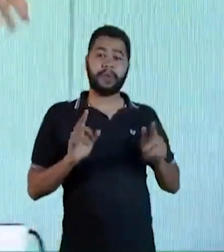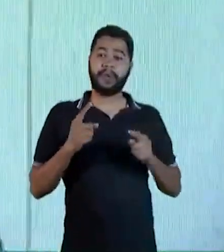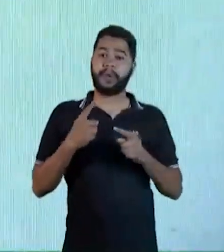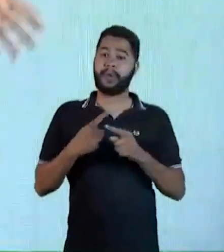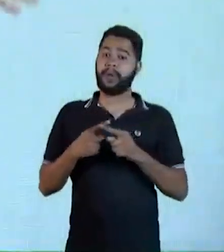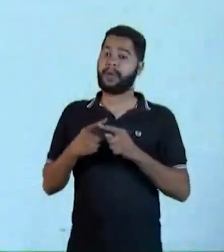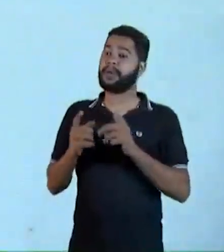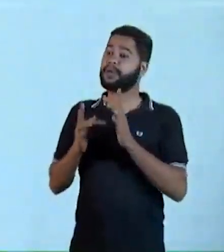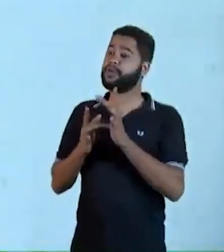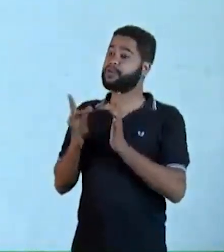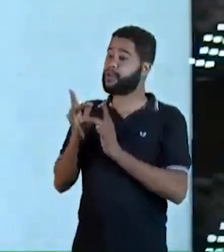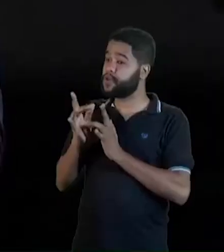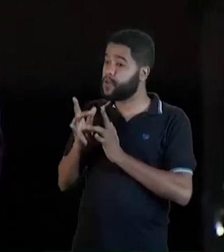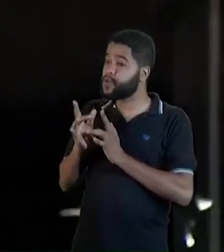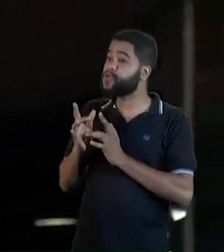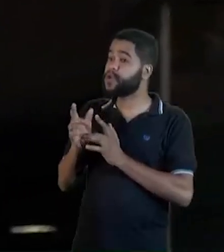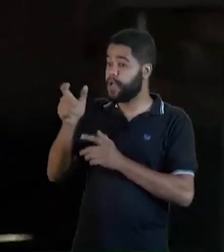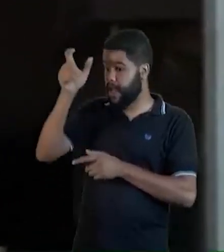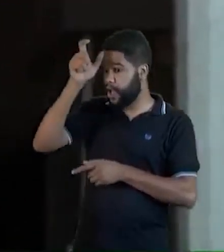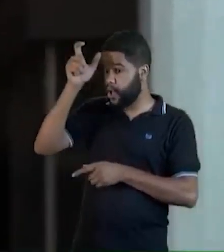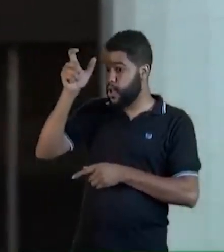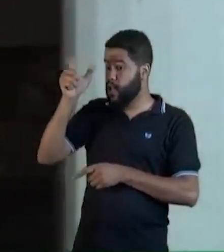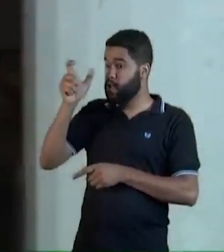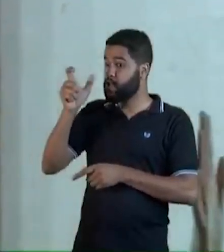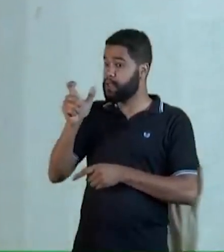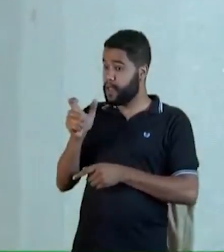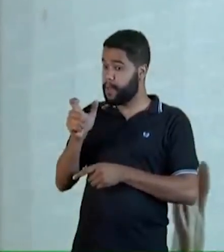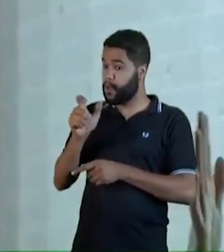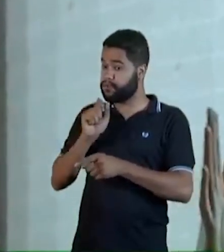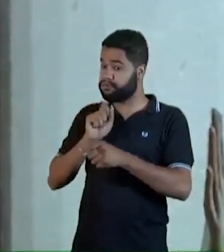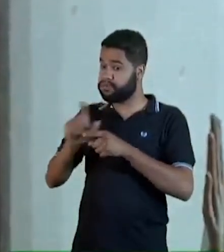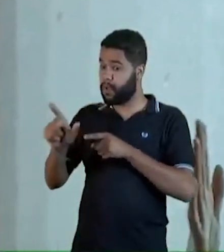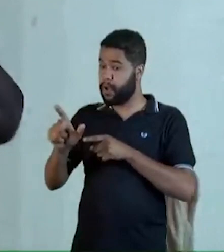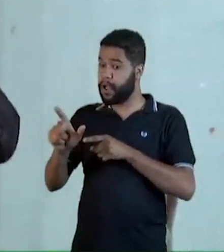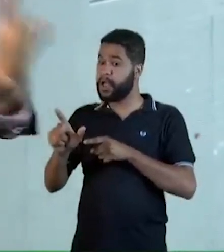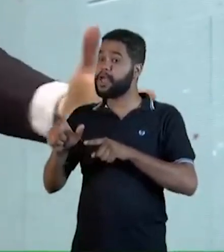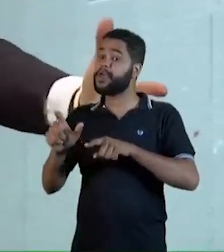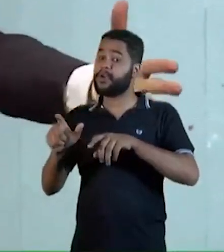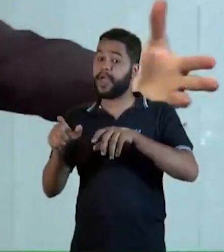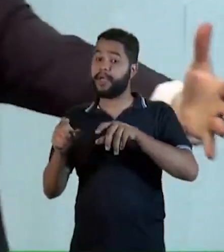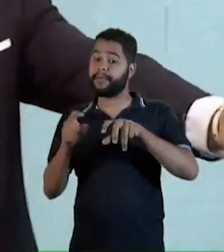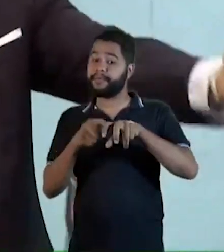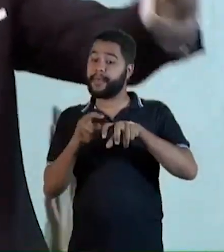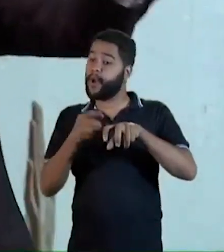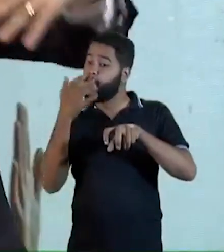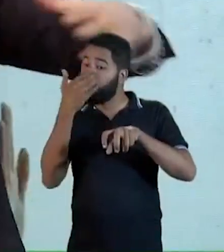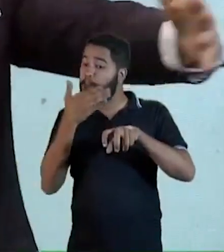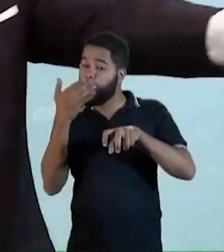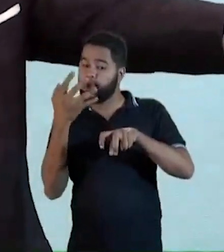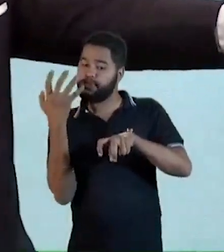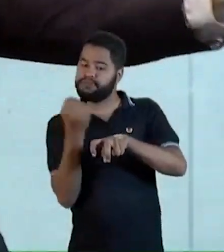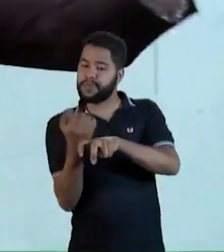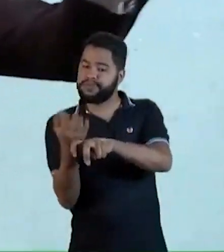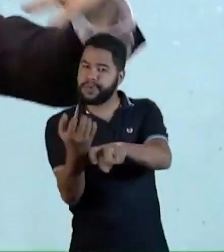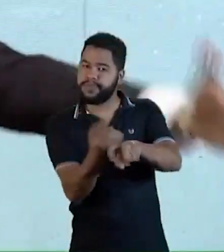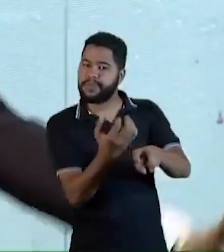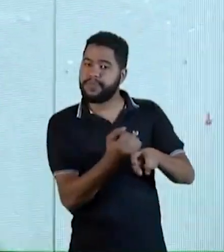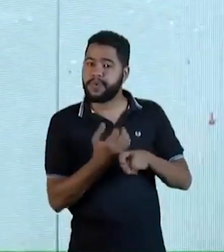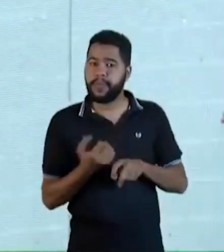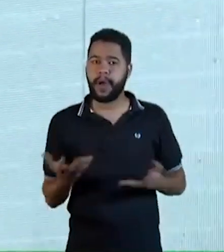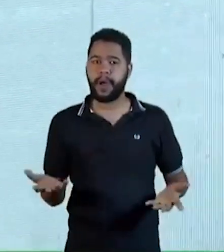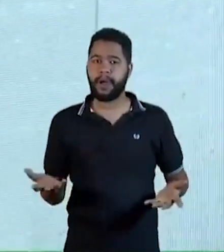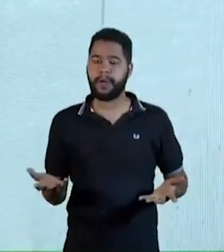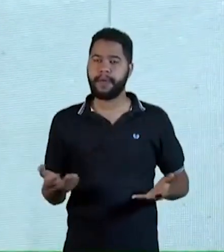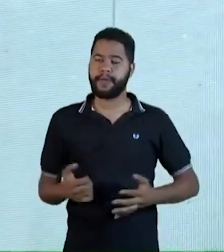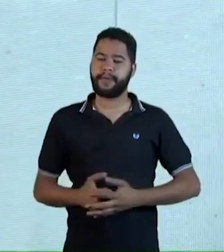porque Jesus expulsa o demônio e o demônio entrou nos porcos e aí a partir daí eu tenho Speed porta mas pedir